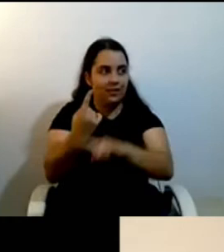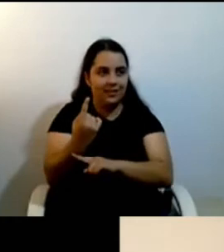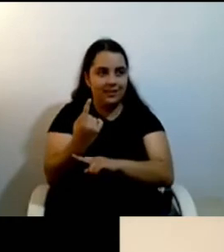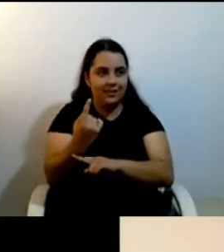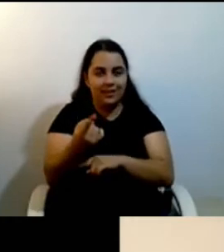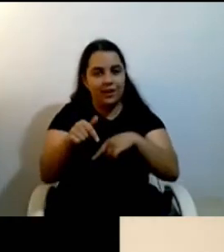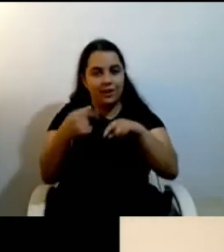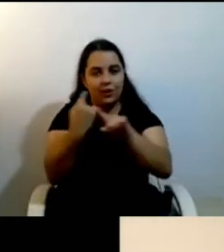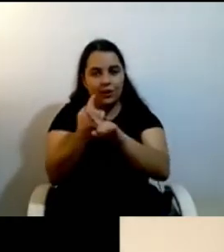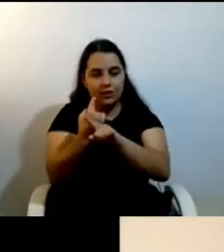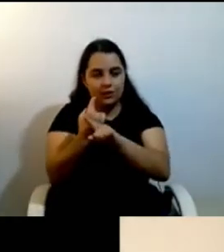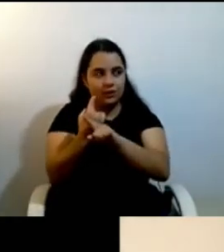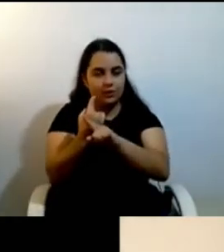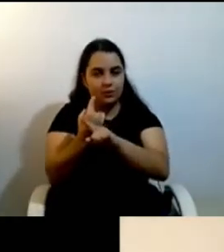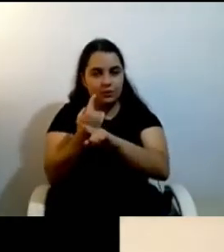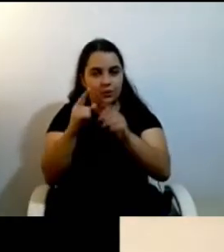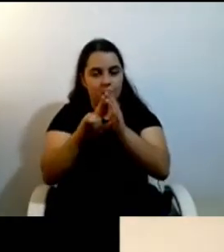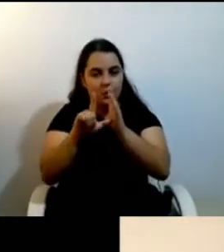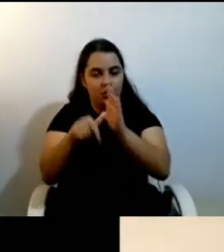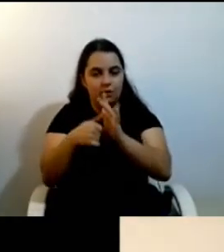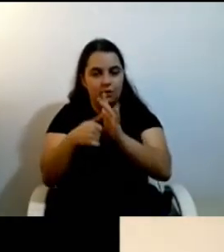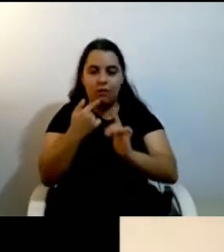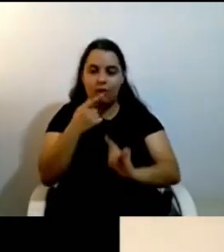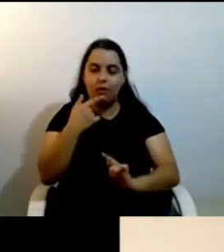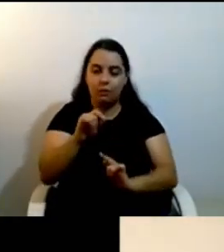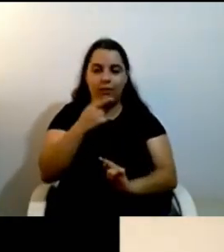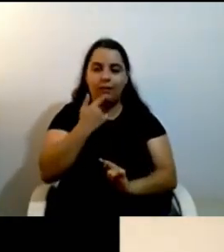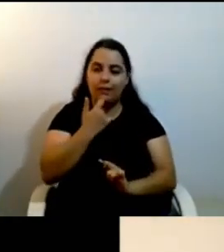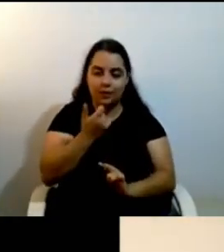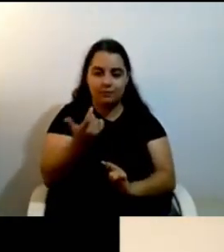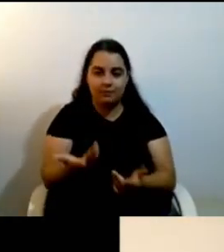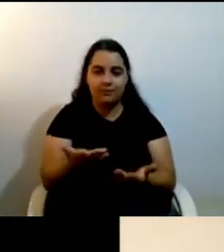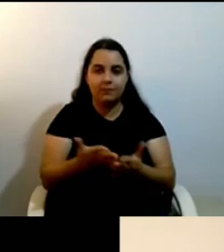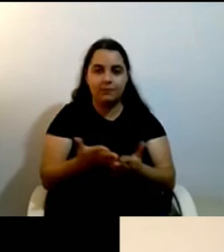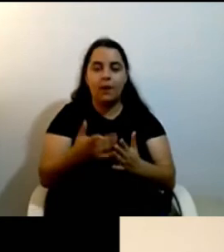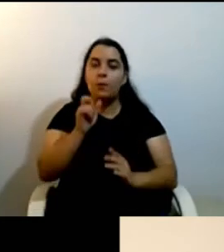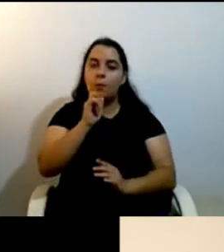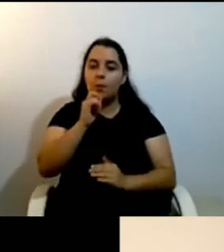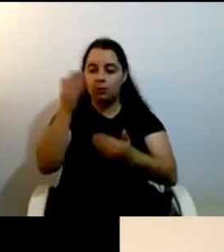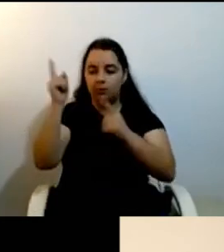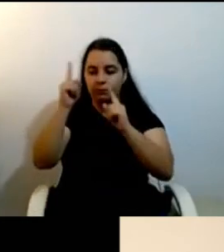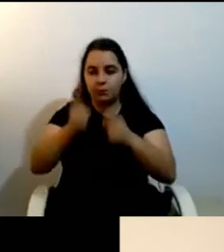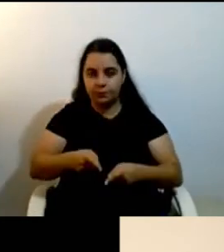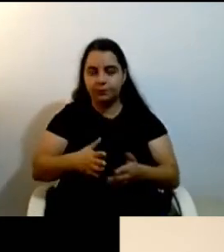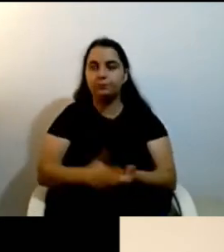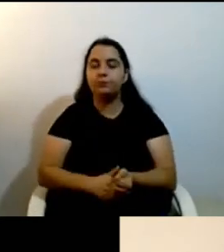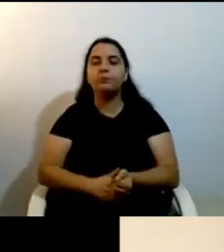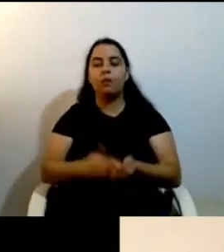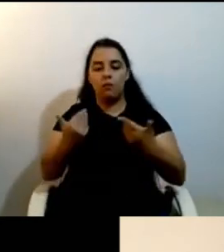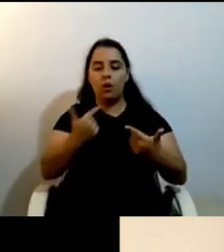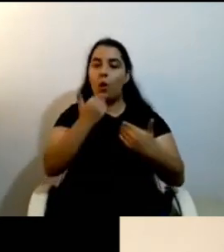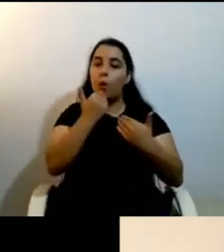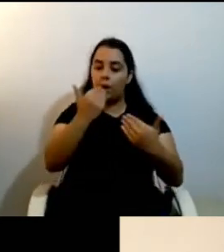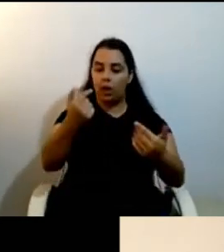System. Pronto, muito obrigada e faça favor, doutora, de começar. Obrigada. Obrigada, eu. Eu